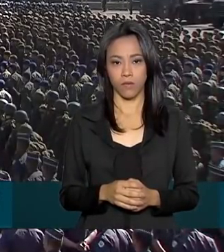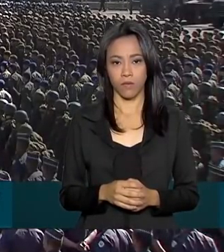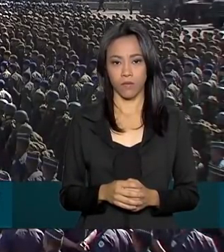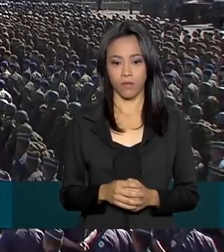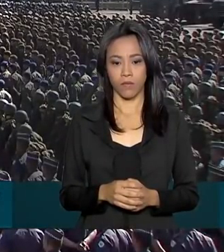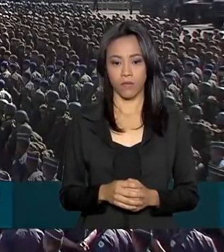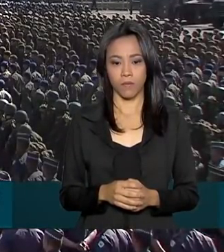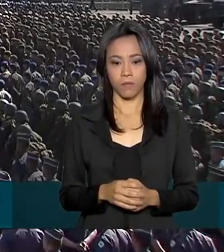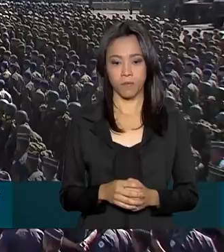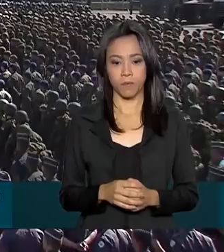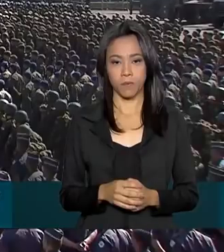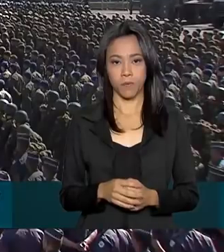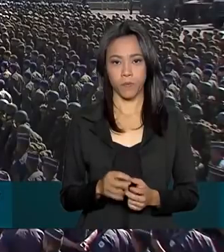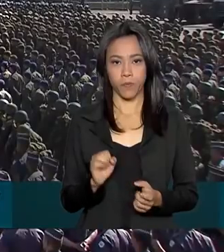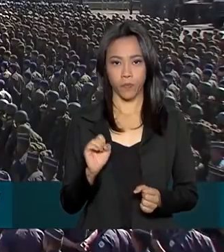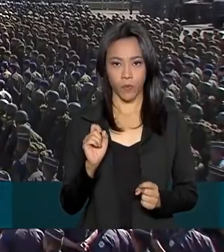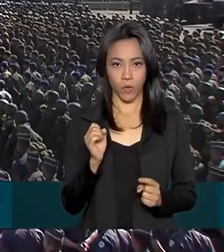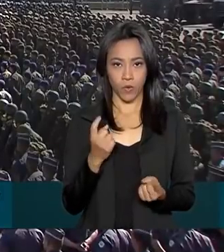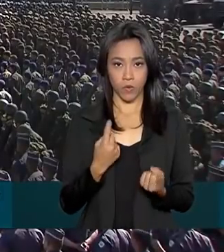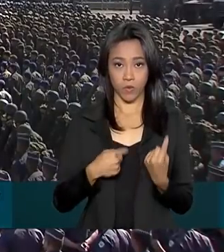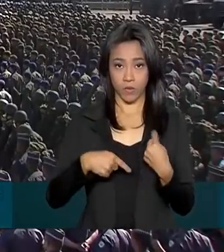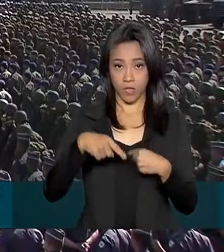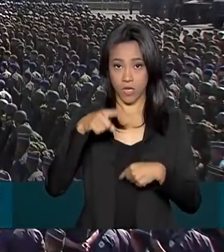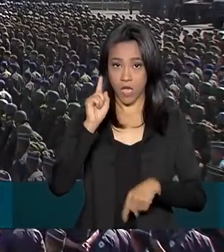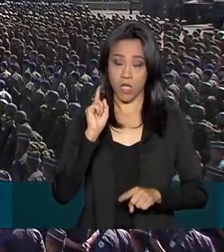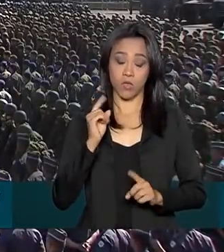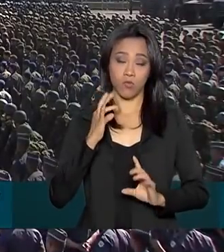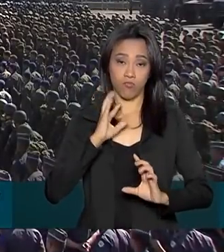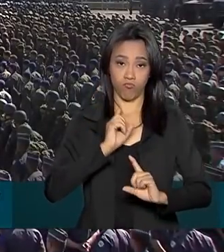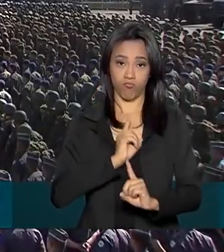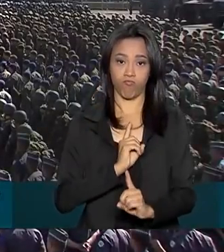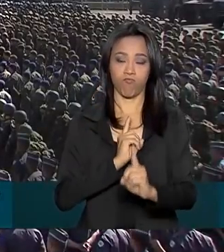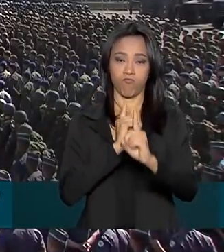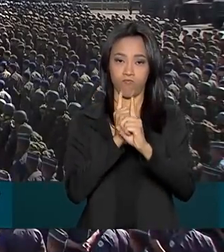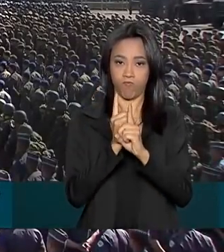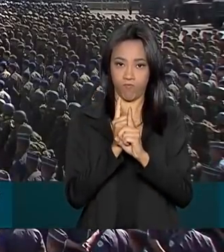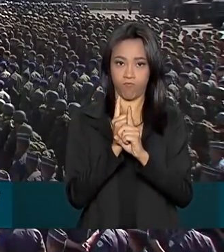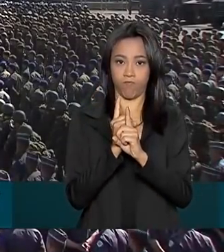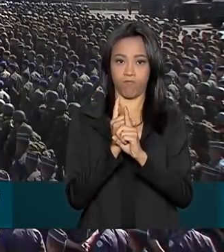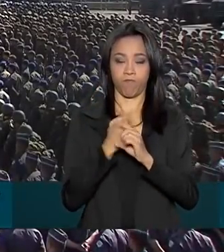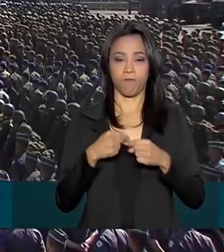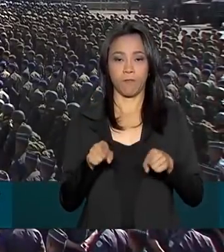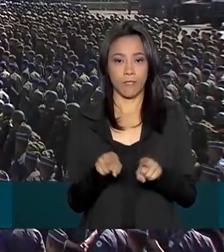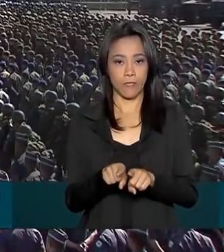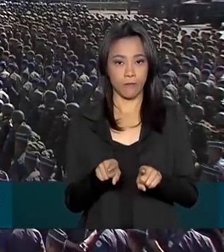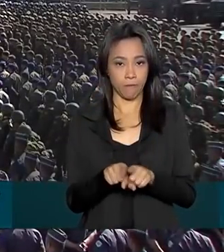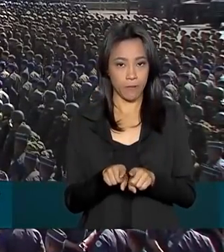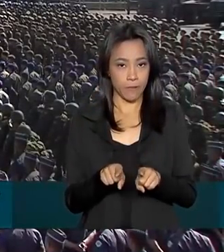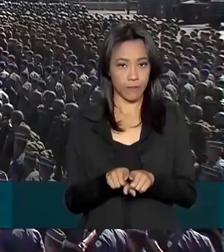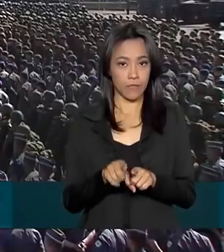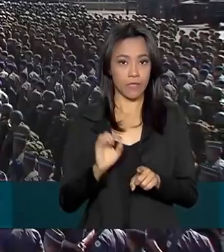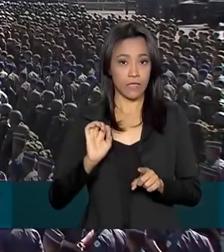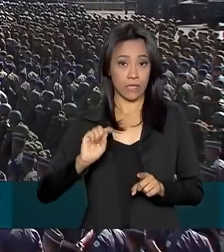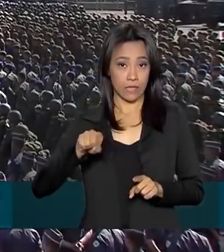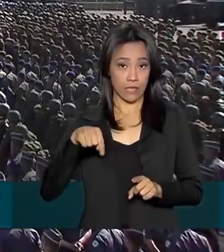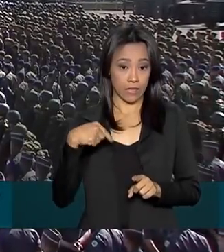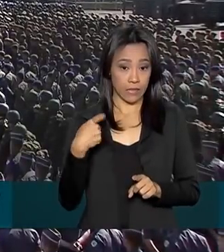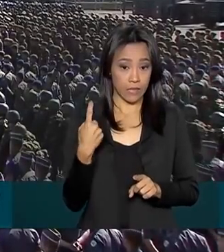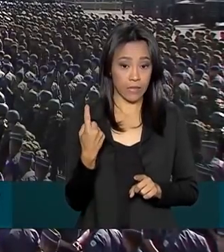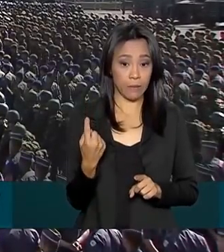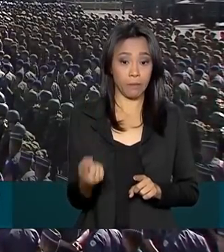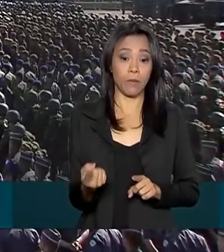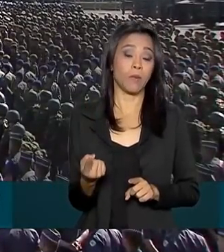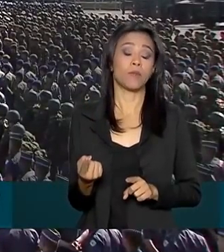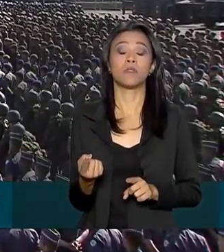o sucesso no encontro do G20, bem como, depois do impulso do governo anterior,